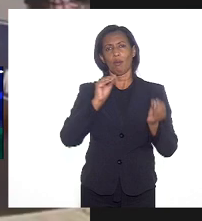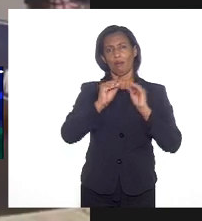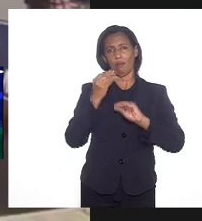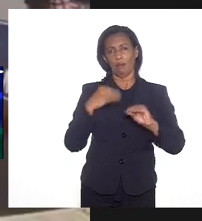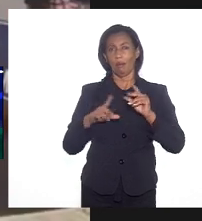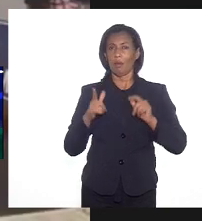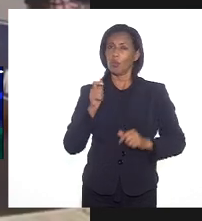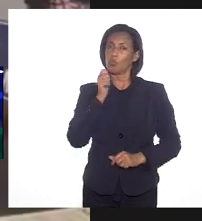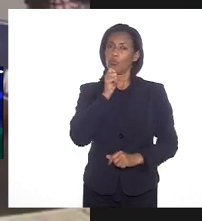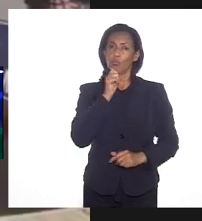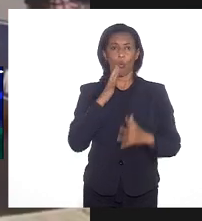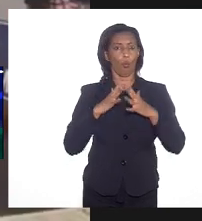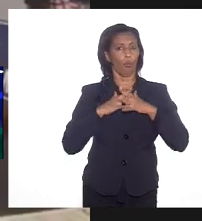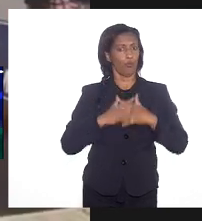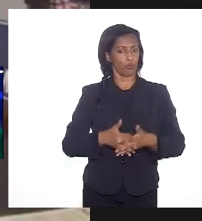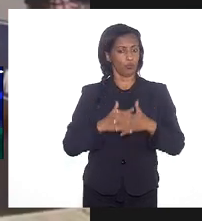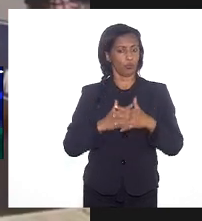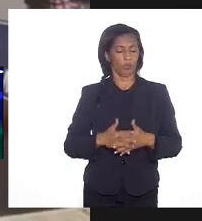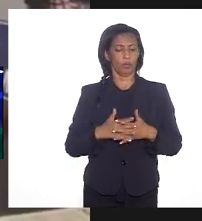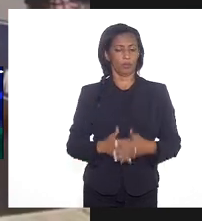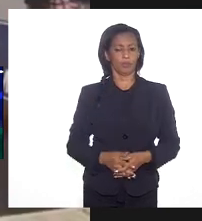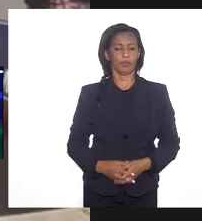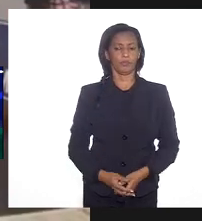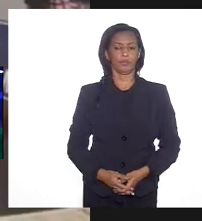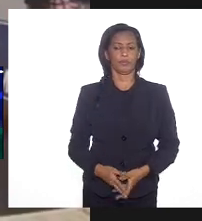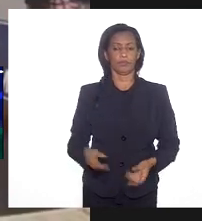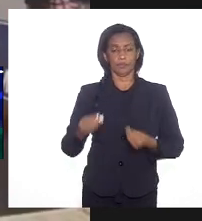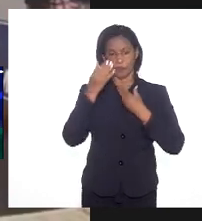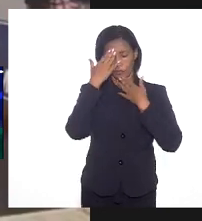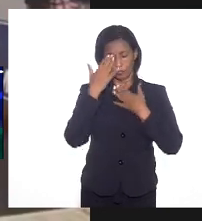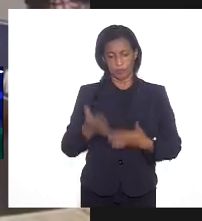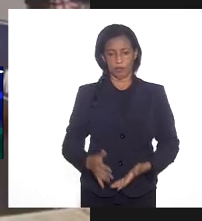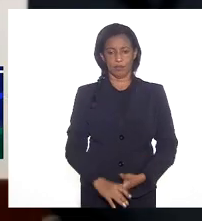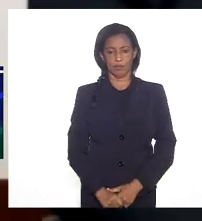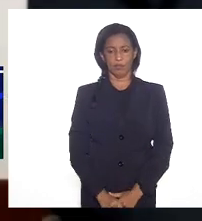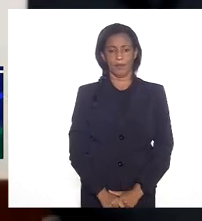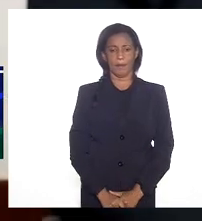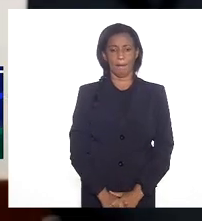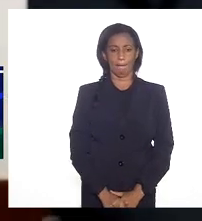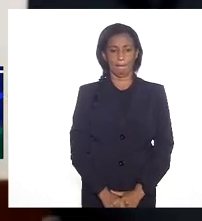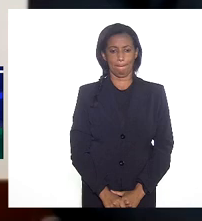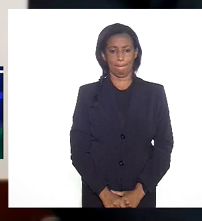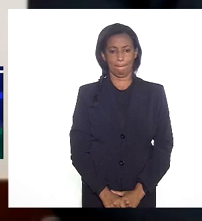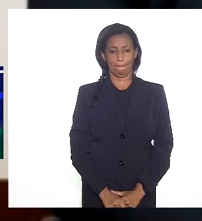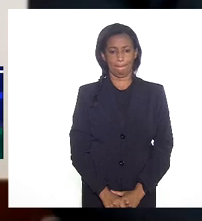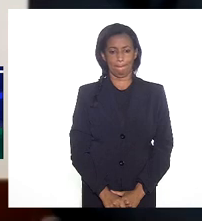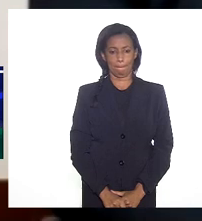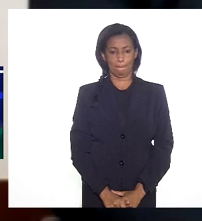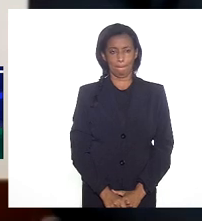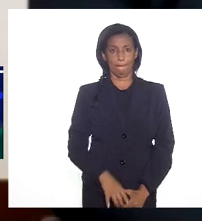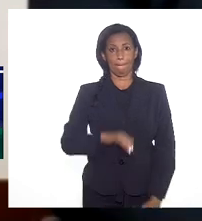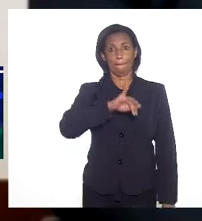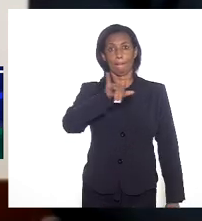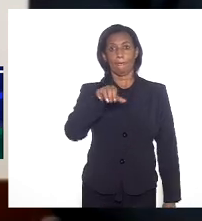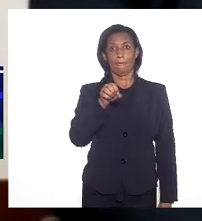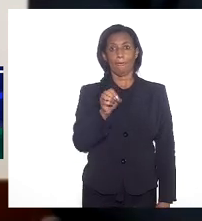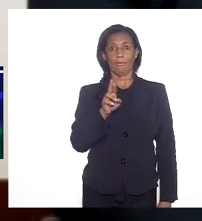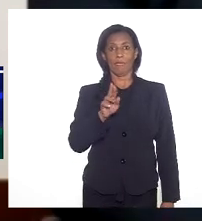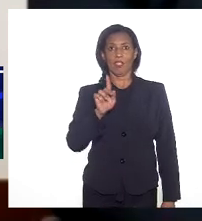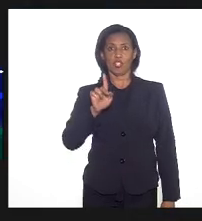confusão entre uma coisa e outra. Muito obrigada. Próximo orador, escrito é o deputado Jorge Felipe Neto.